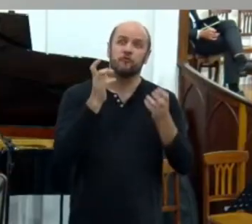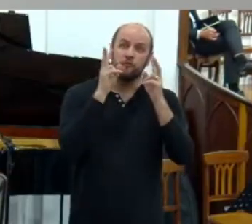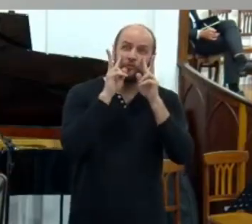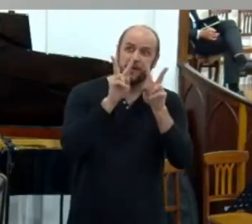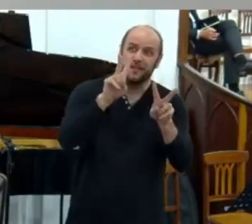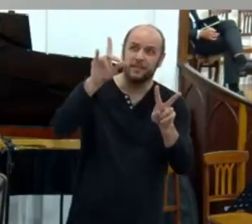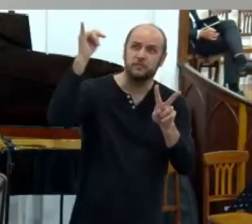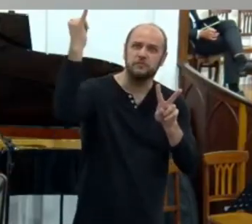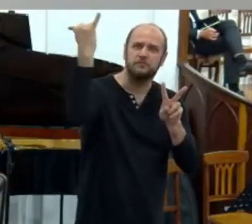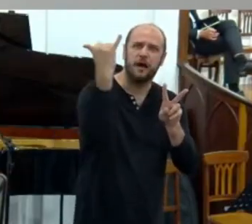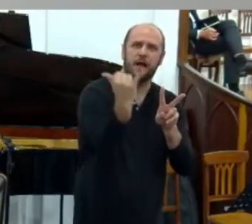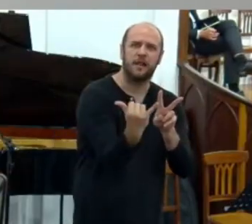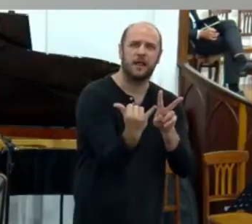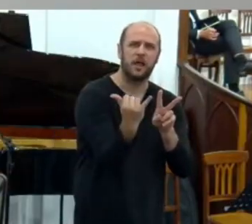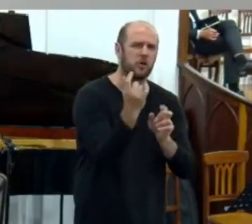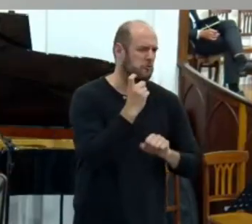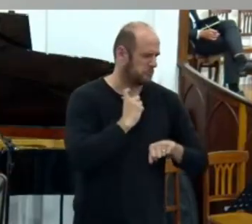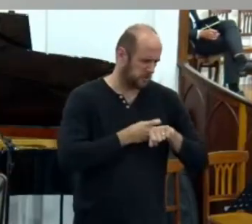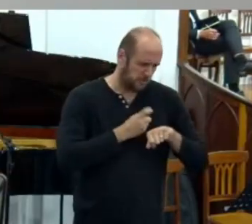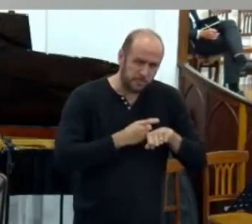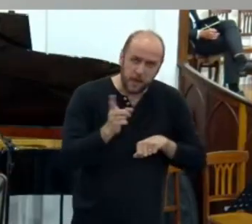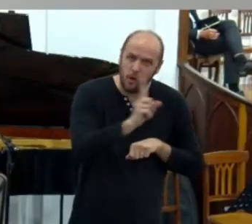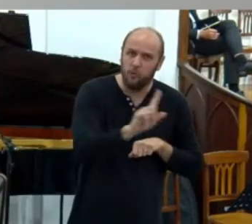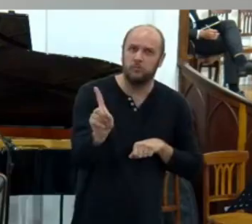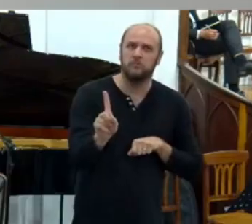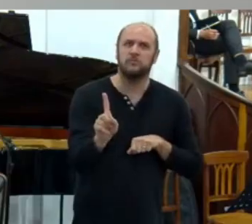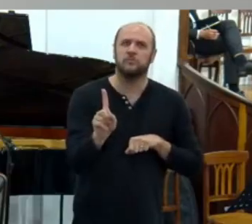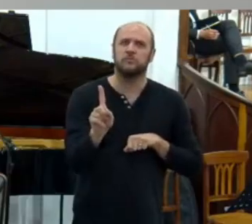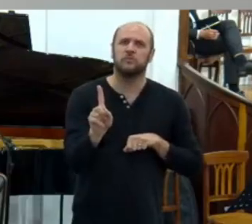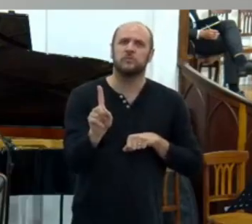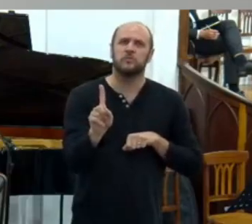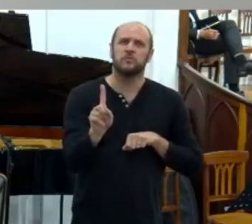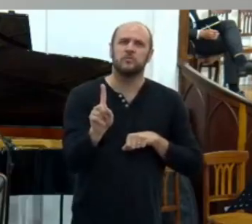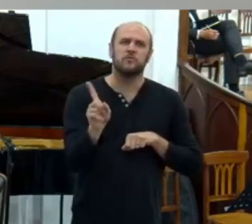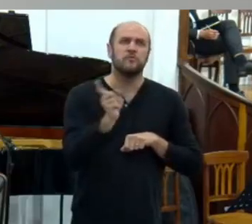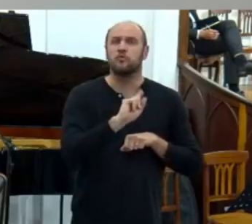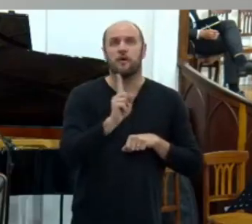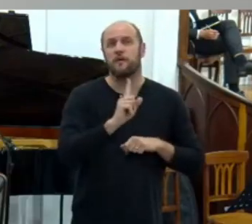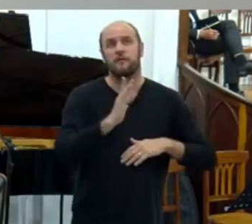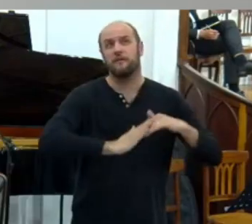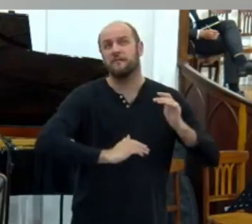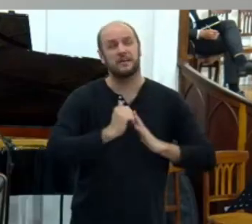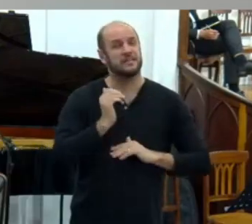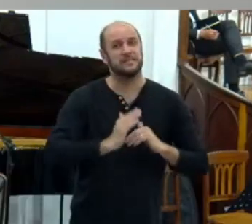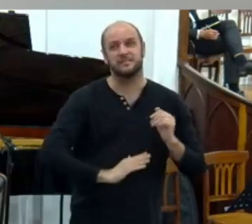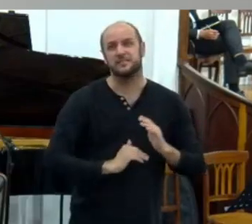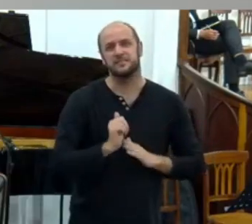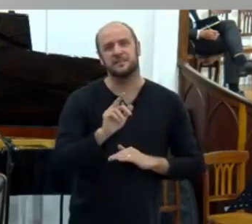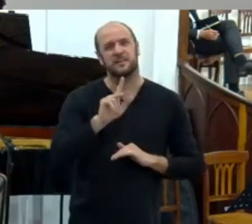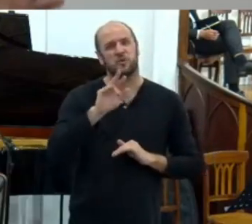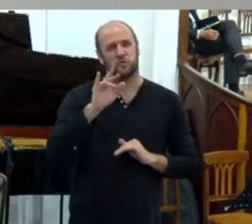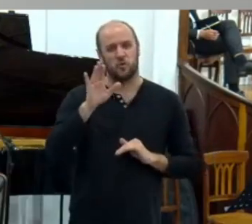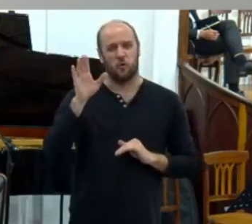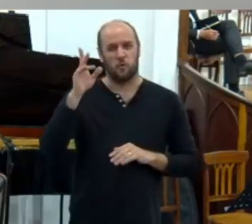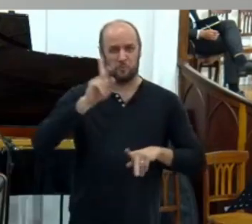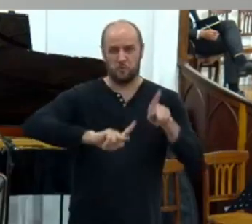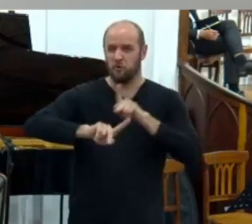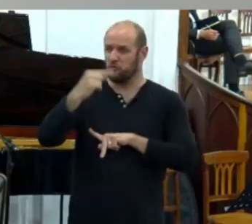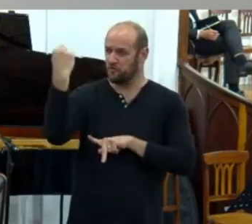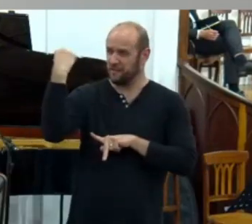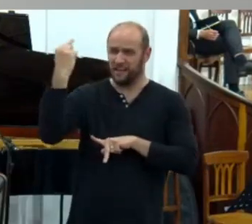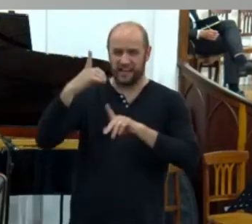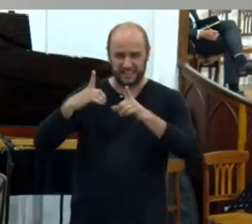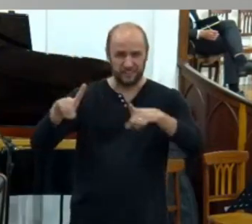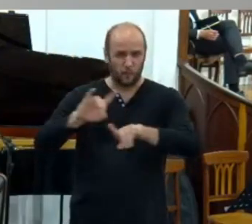Deus, não endureça o seu coração e não faça aquilo que a geração no deserto